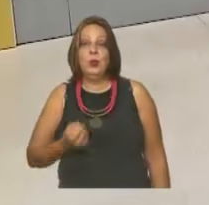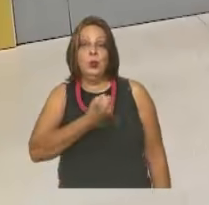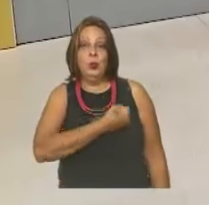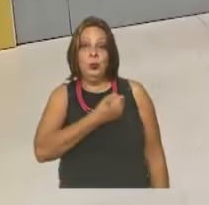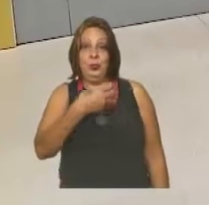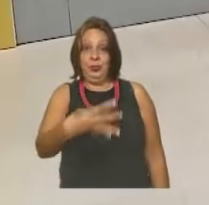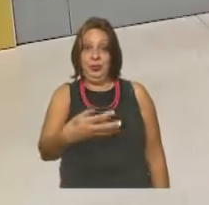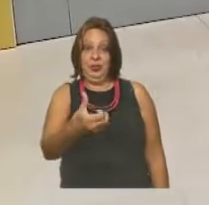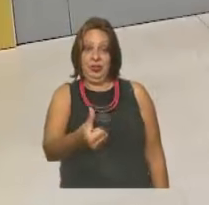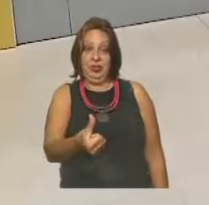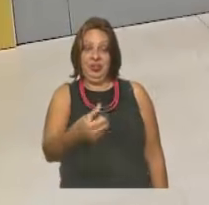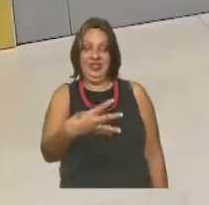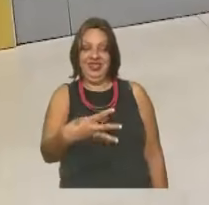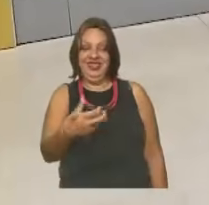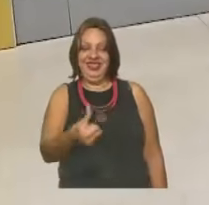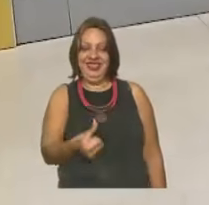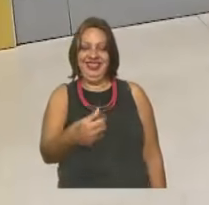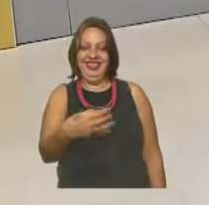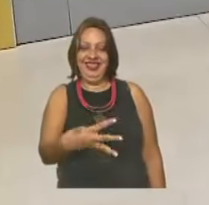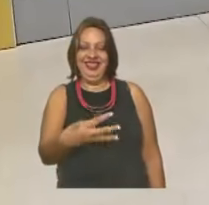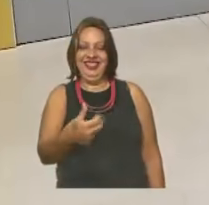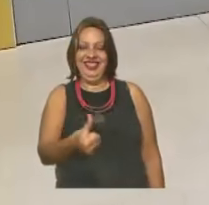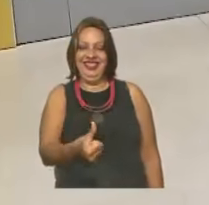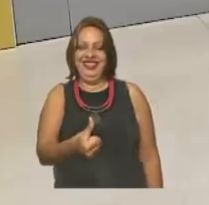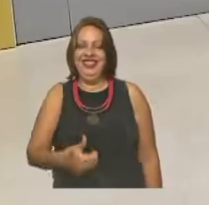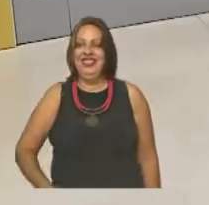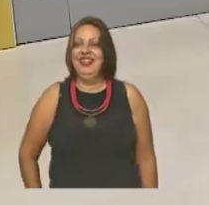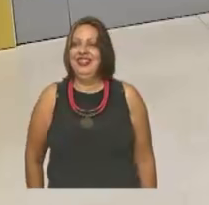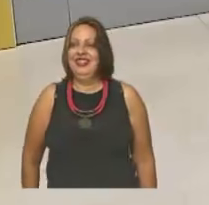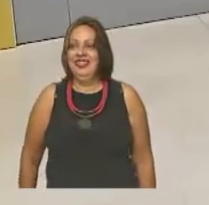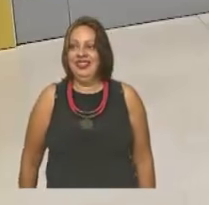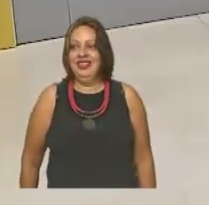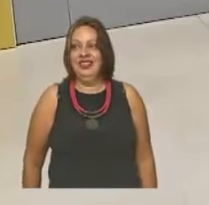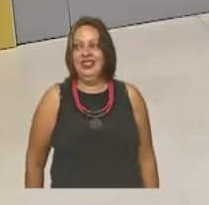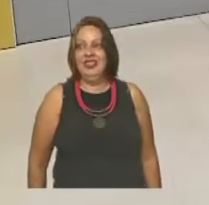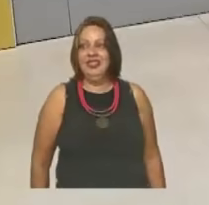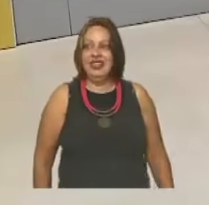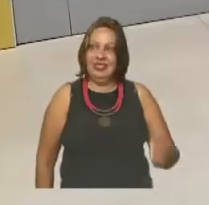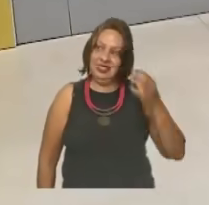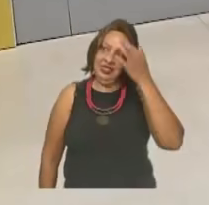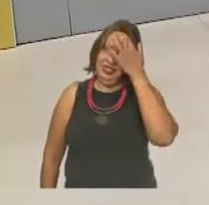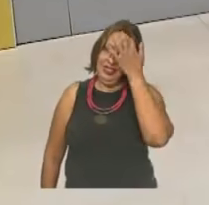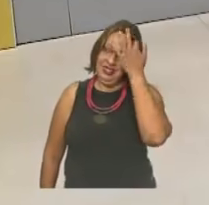número 46, 46, 46.